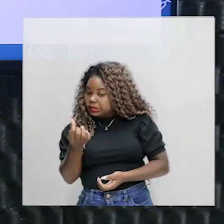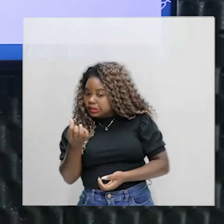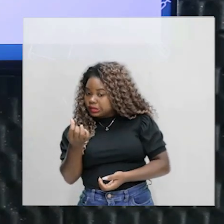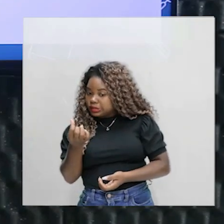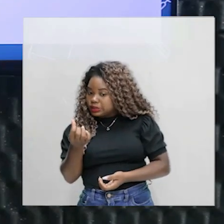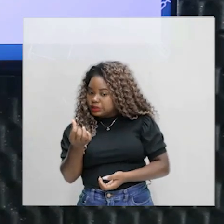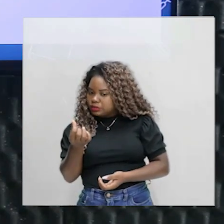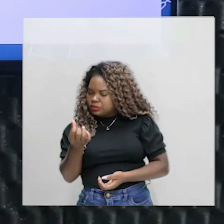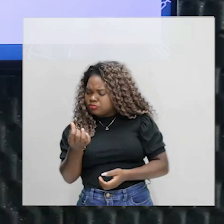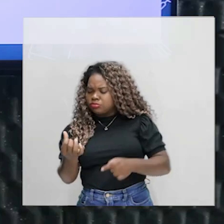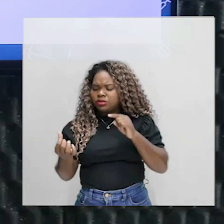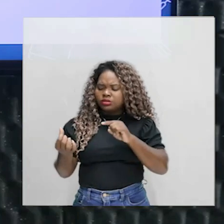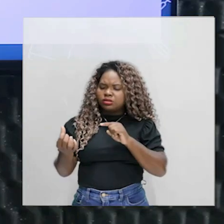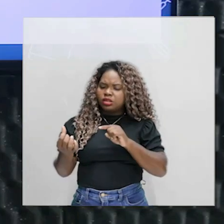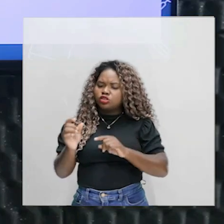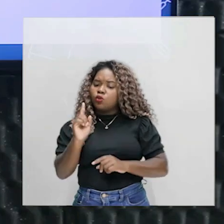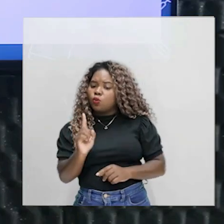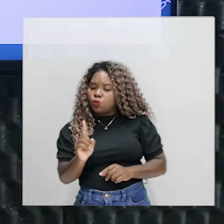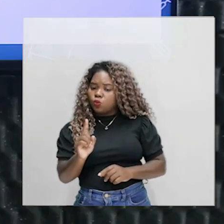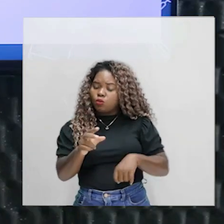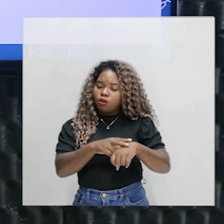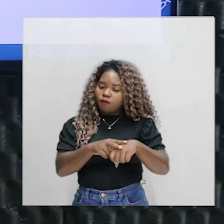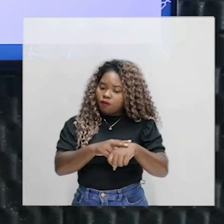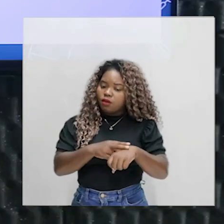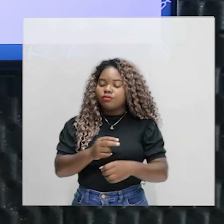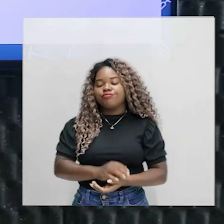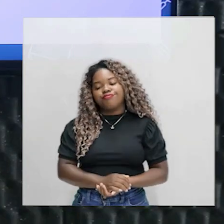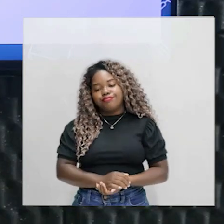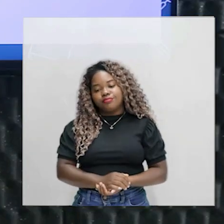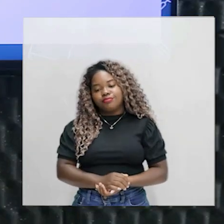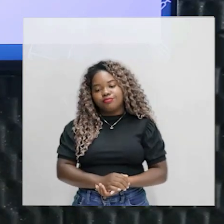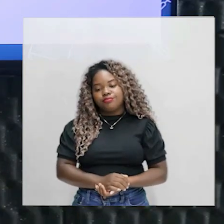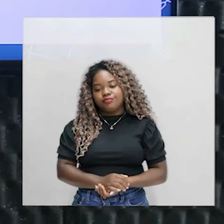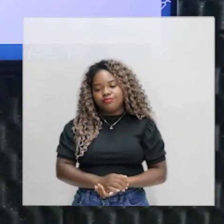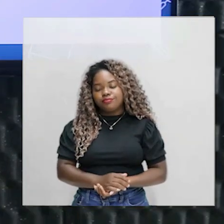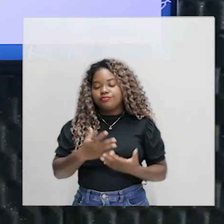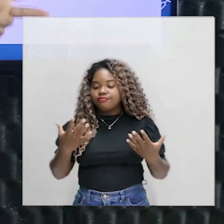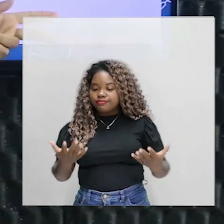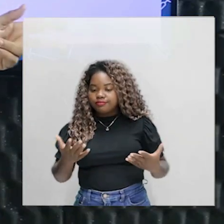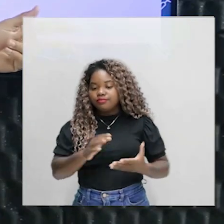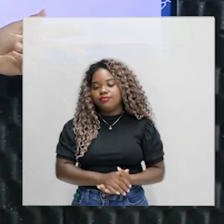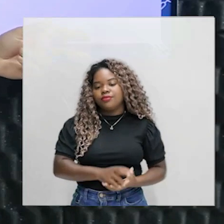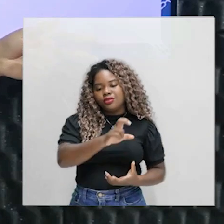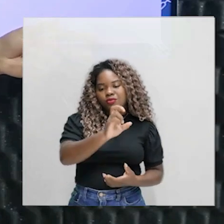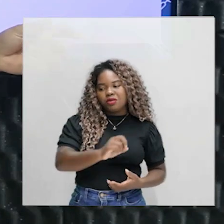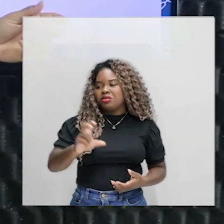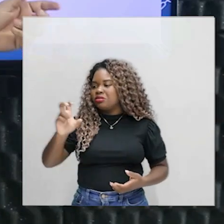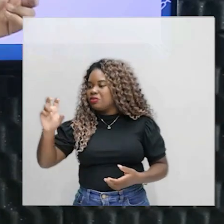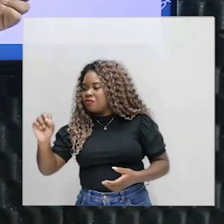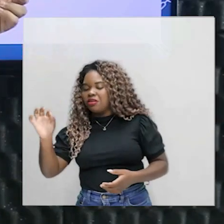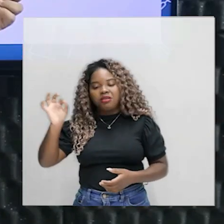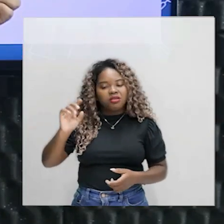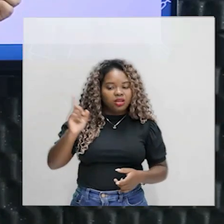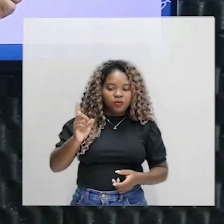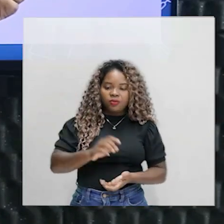indivíduos desses seis apenas um é verde então aumentou não é mais uma taxa de 5050 aqui